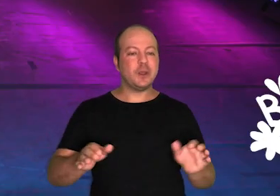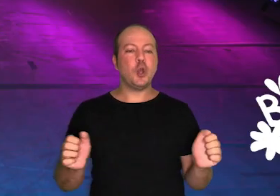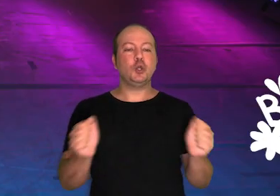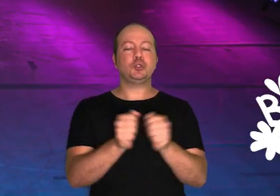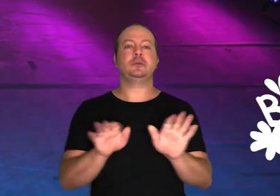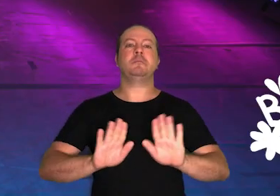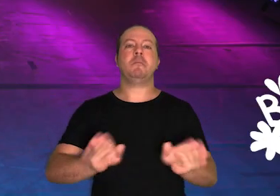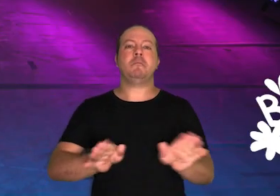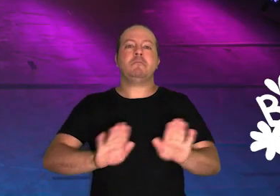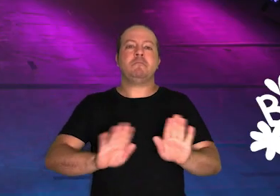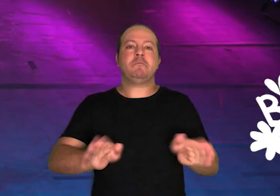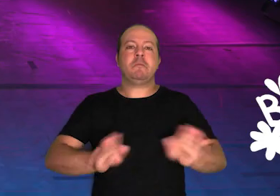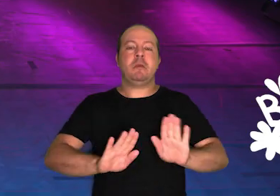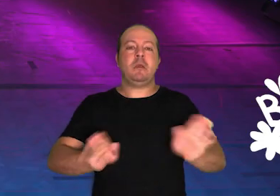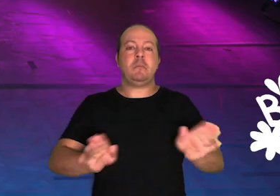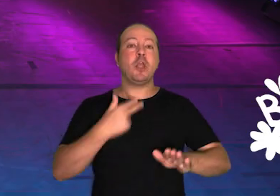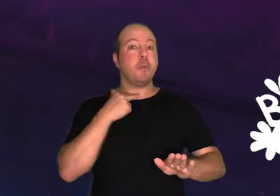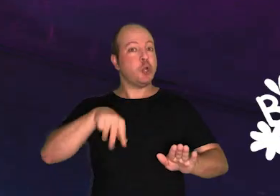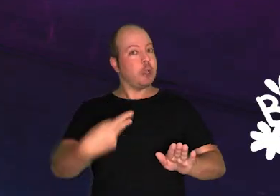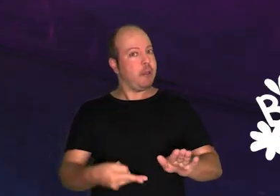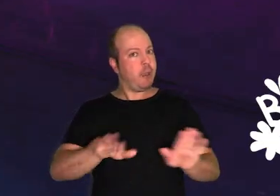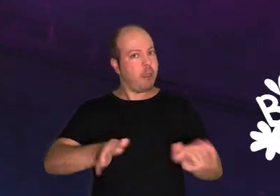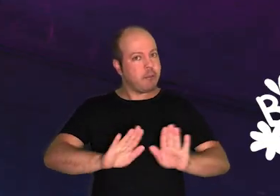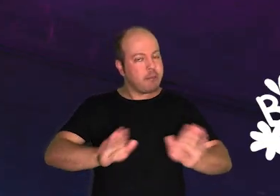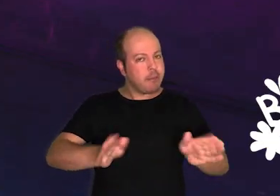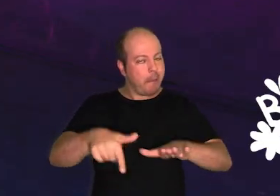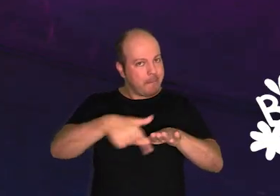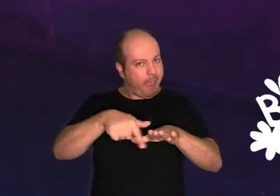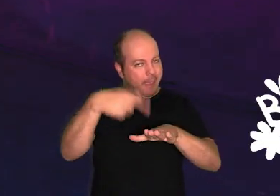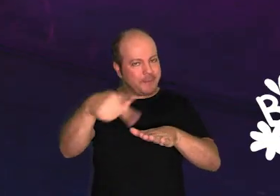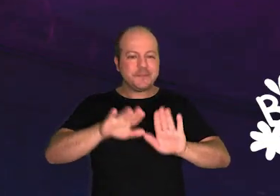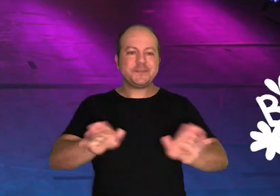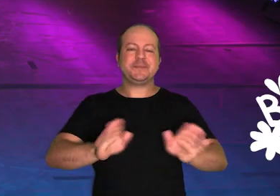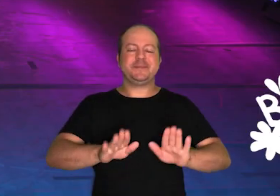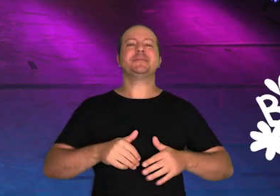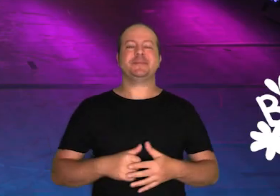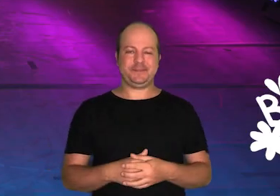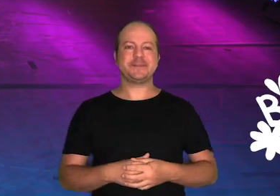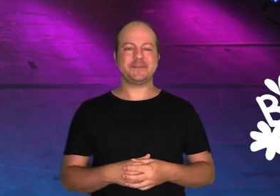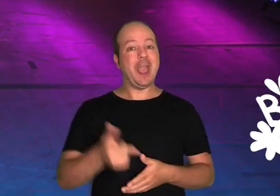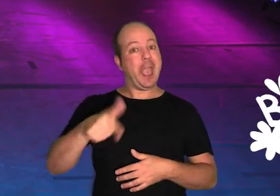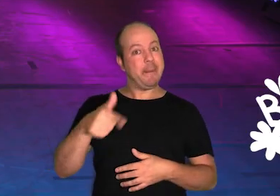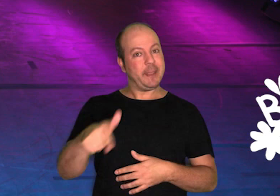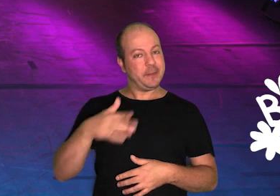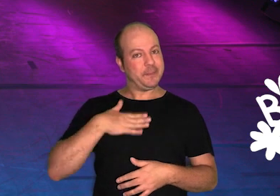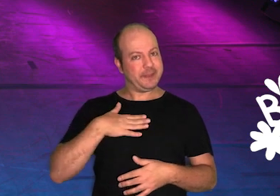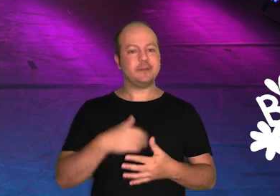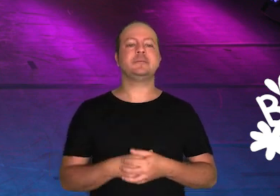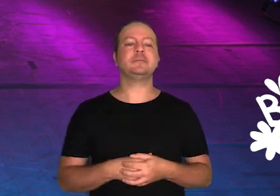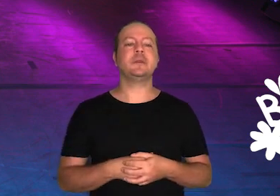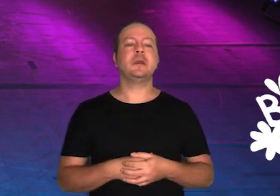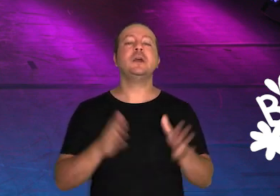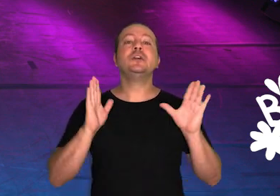dois, balança os dois ao mesmo tempo. Sem cair, o que é muito difícil. Nessa hora, é muito difícil. E repitam comigo. Aquecemos